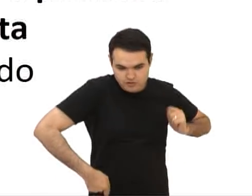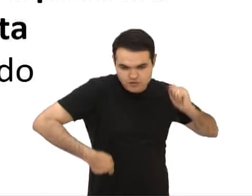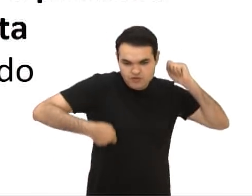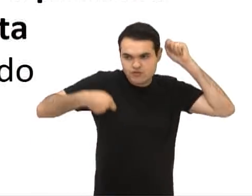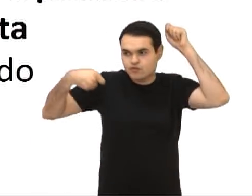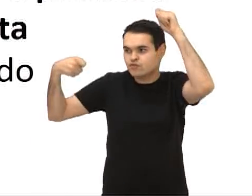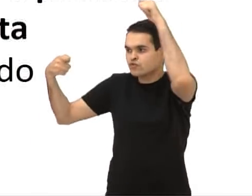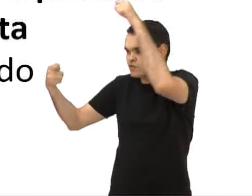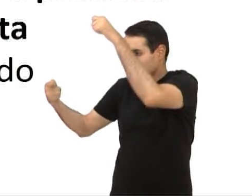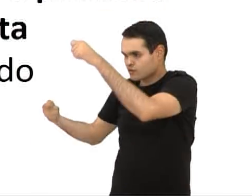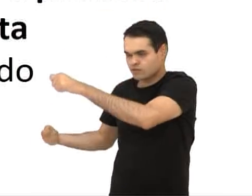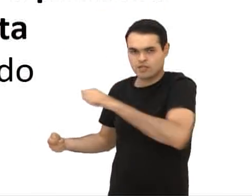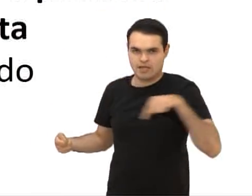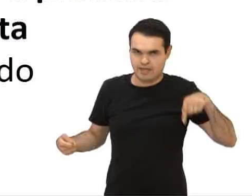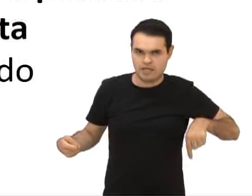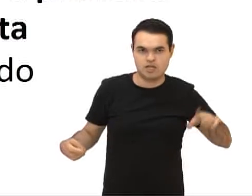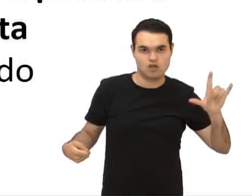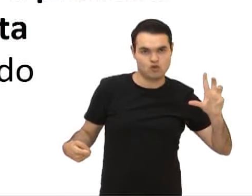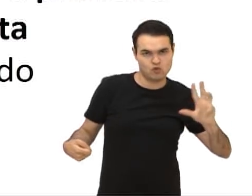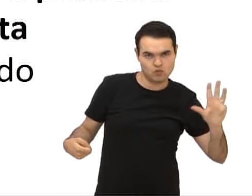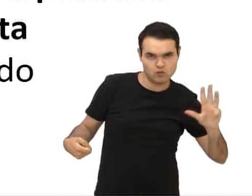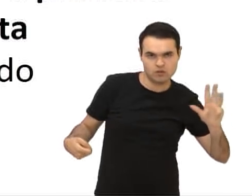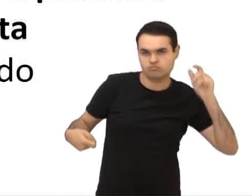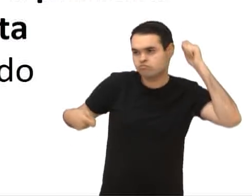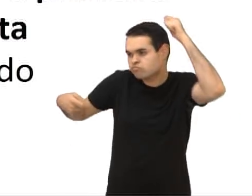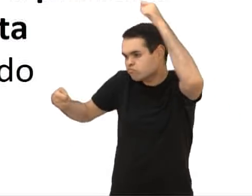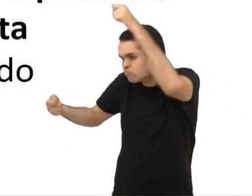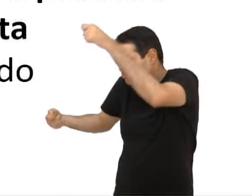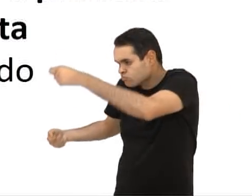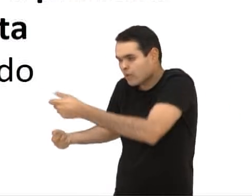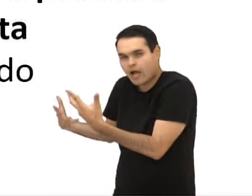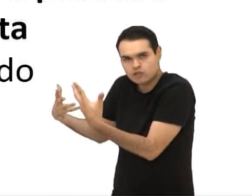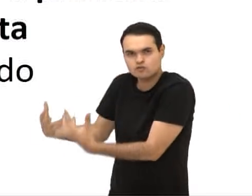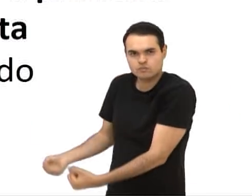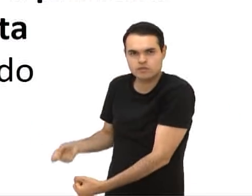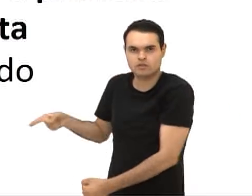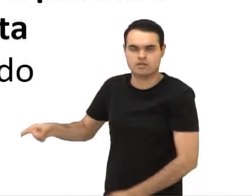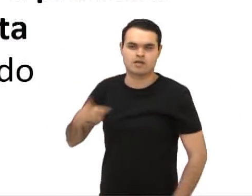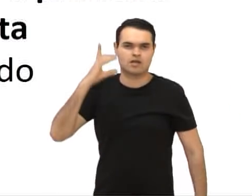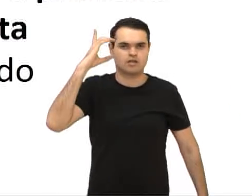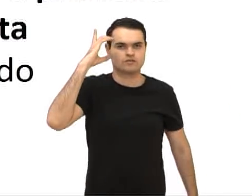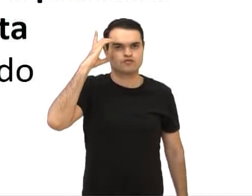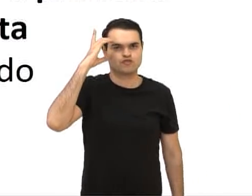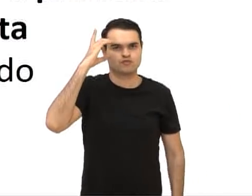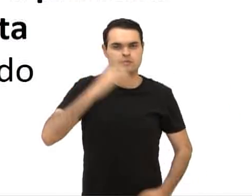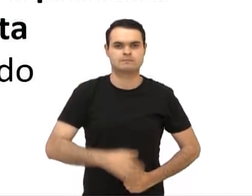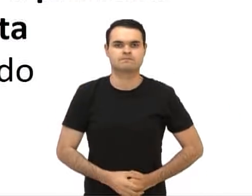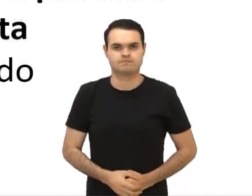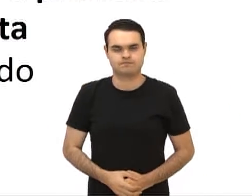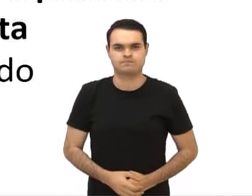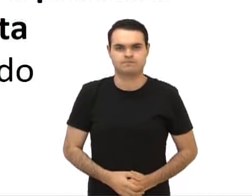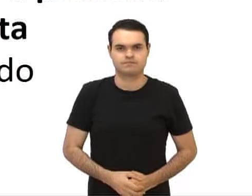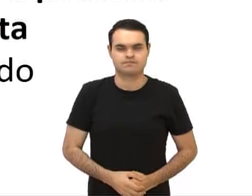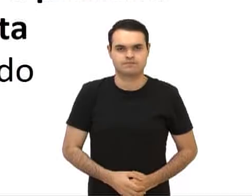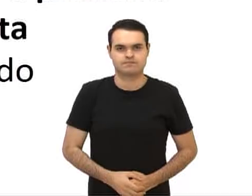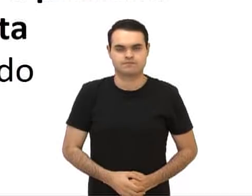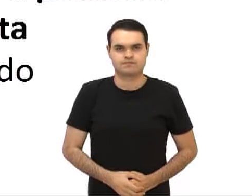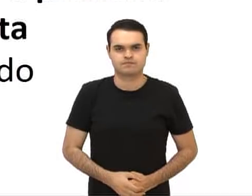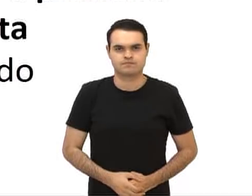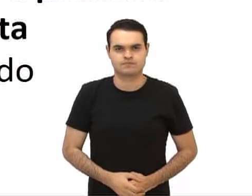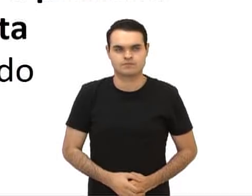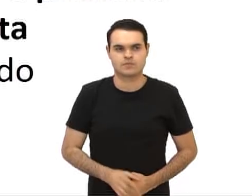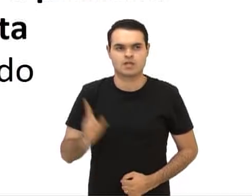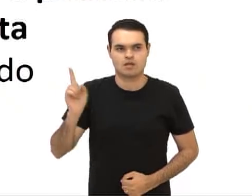Lula, passando a faixa para presidente que estava assumindo. A Dilma Rousseff, essa imagem, 1º